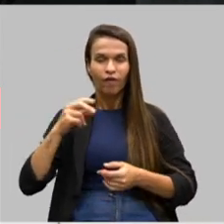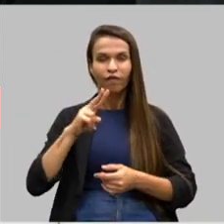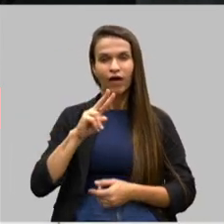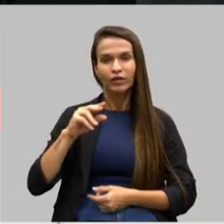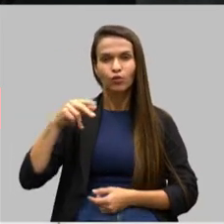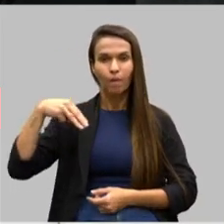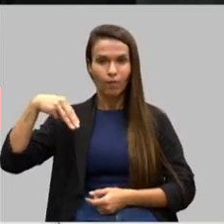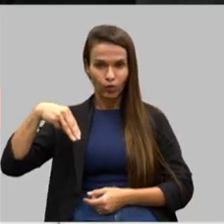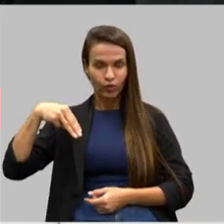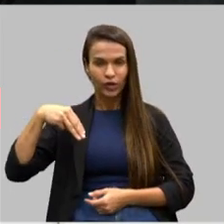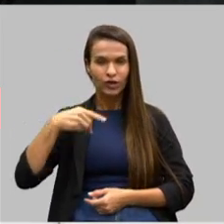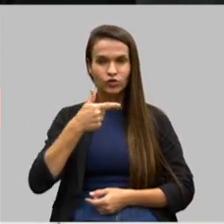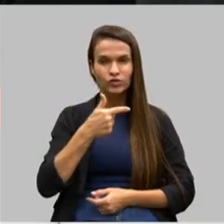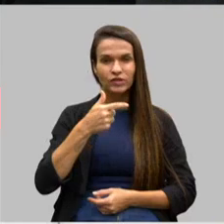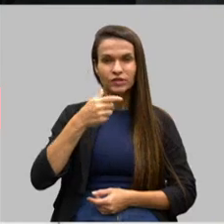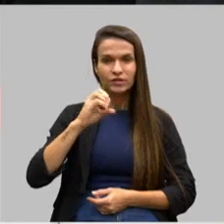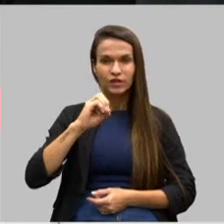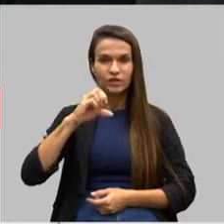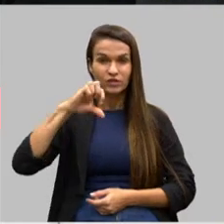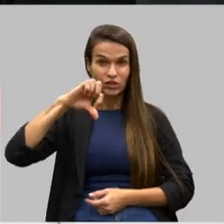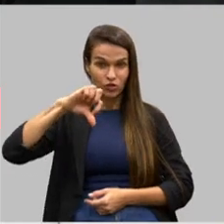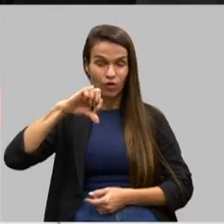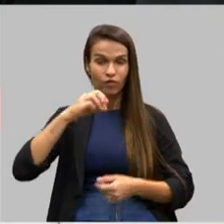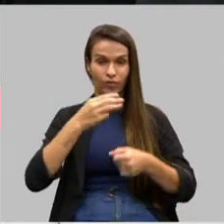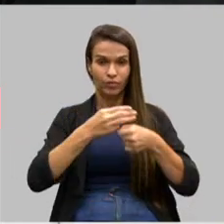em 209 municípios.